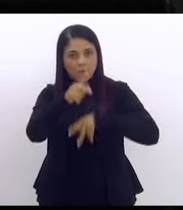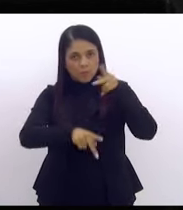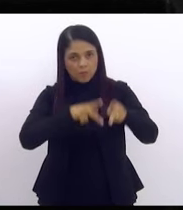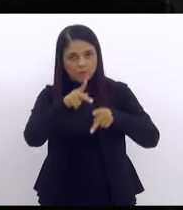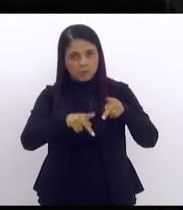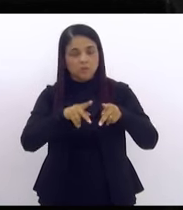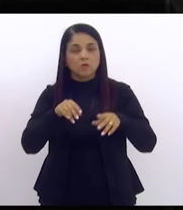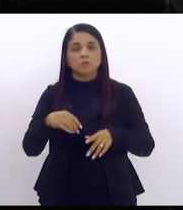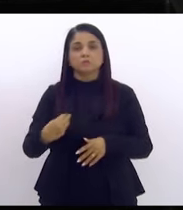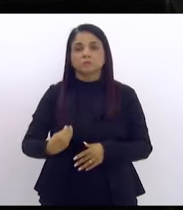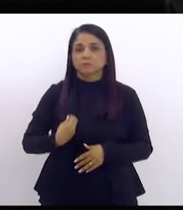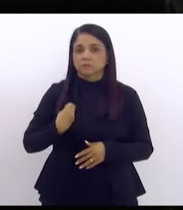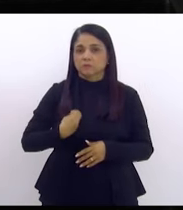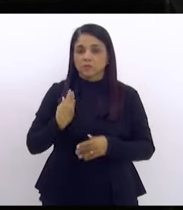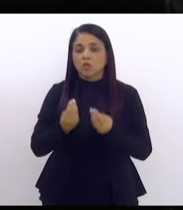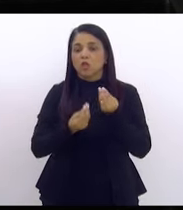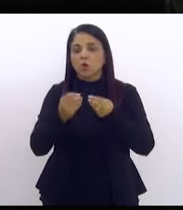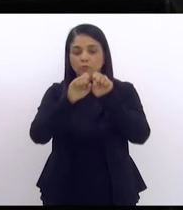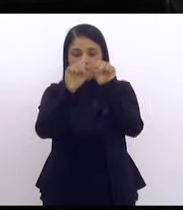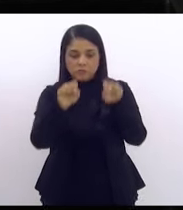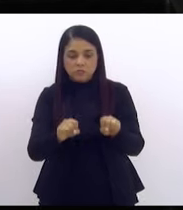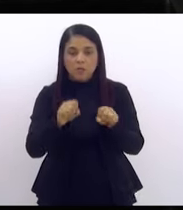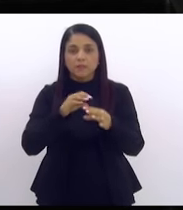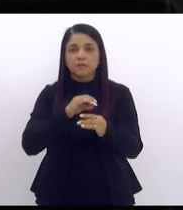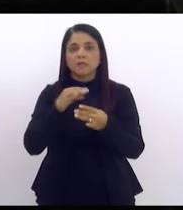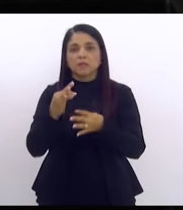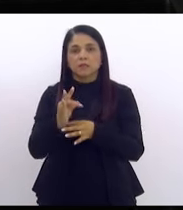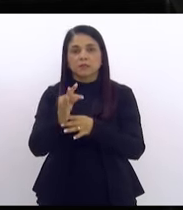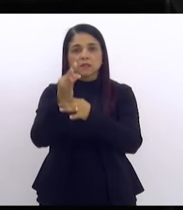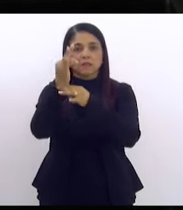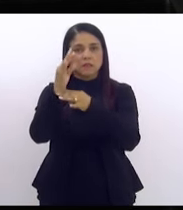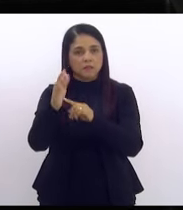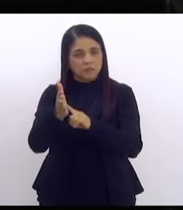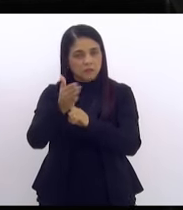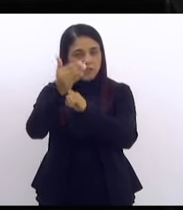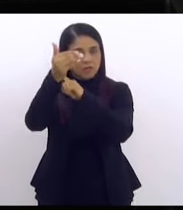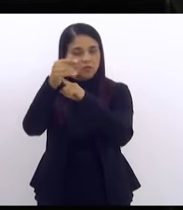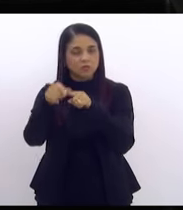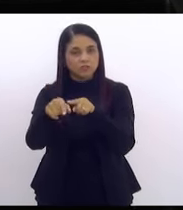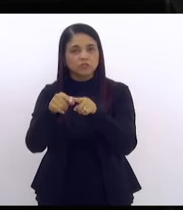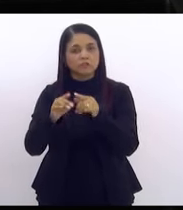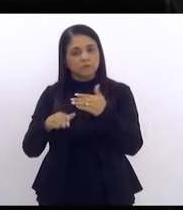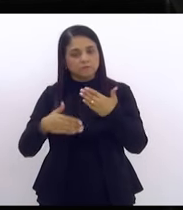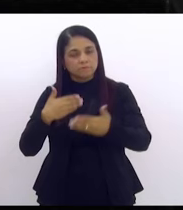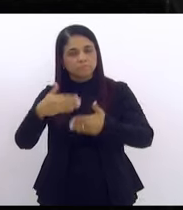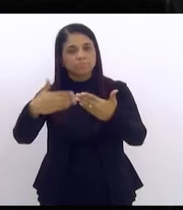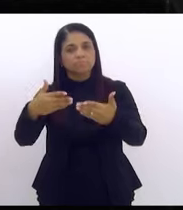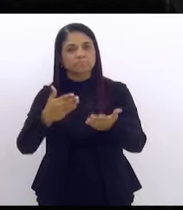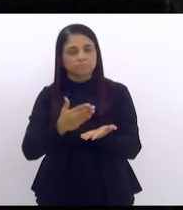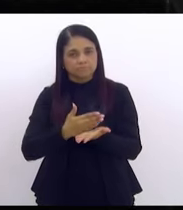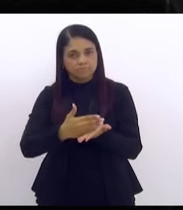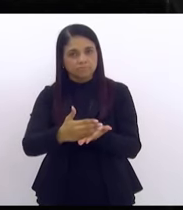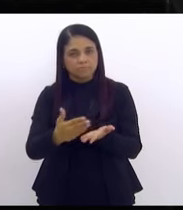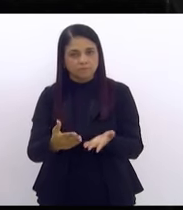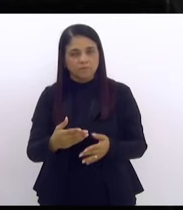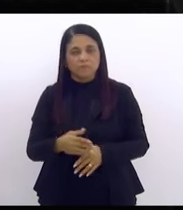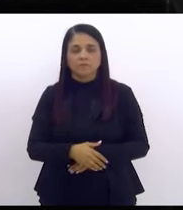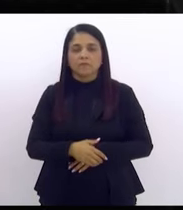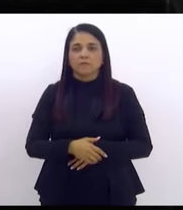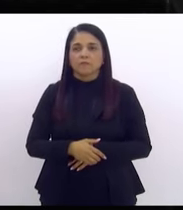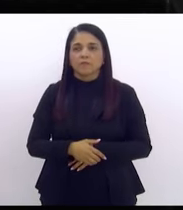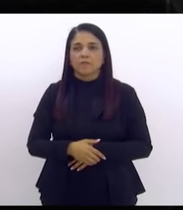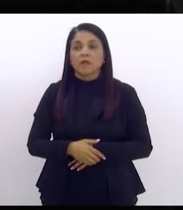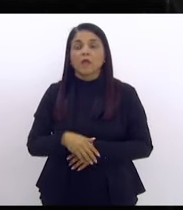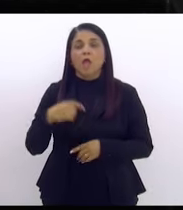sobre a existência e o funcionamento da tecnologia, de modo a viabilizar o início da operação. Então, eu tenho